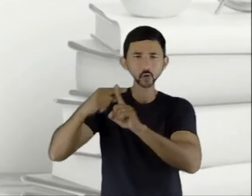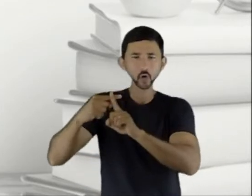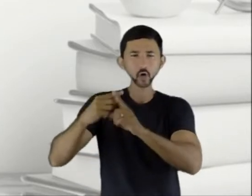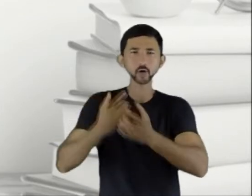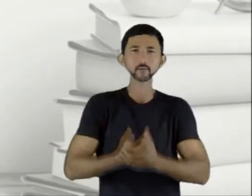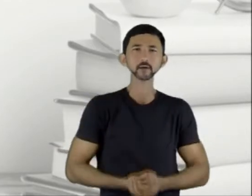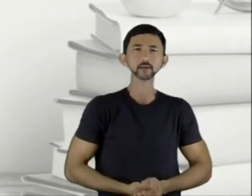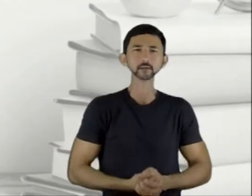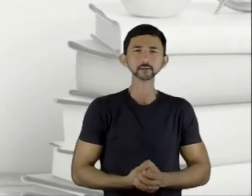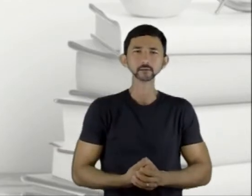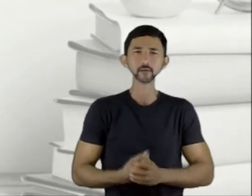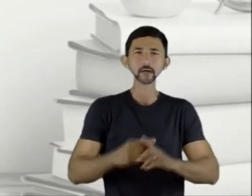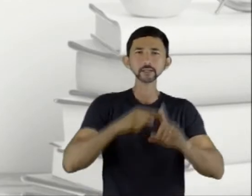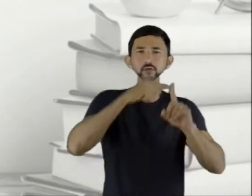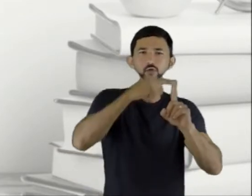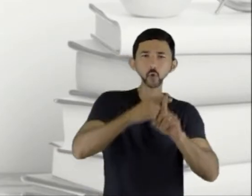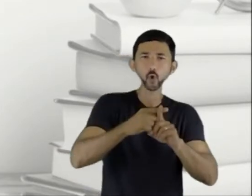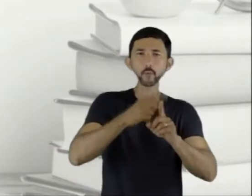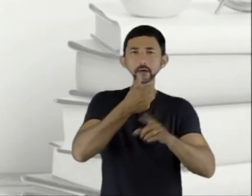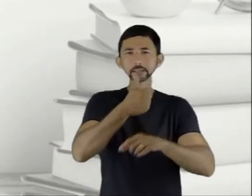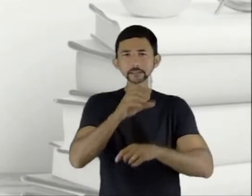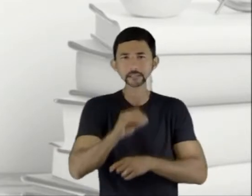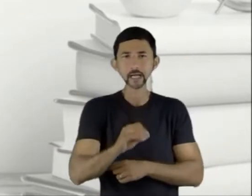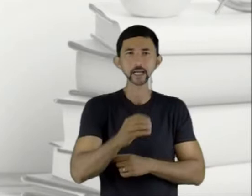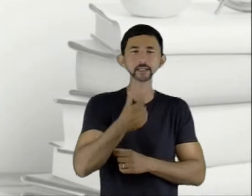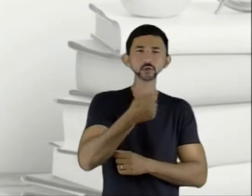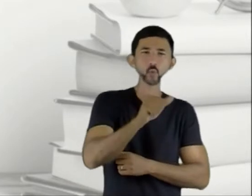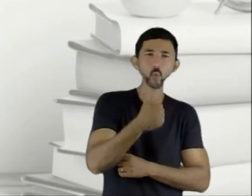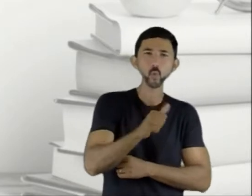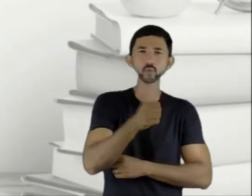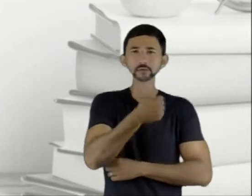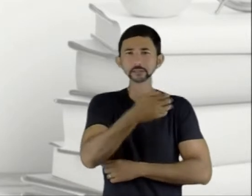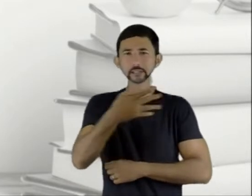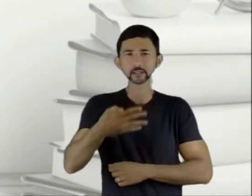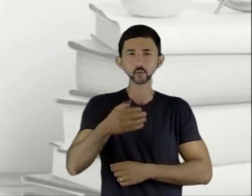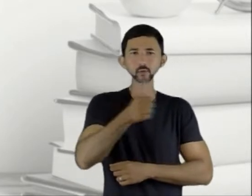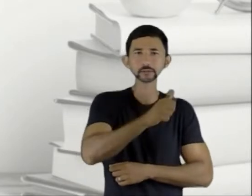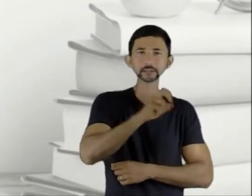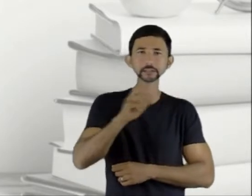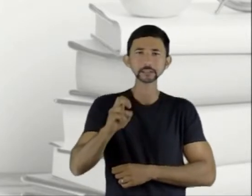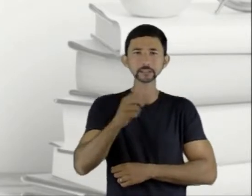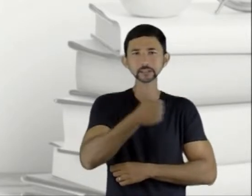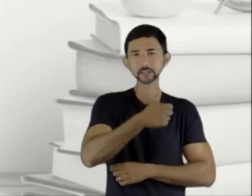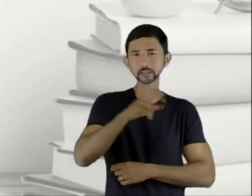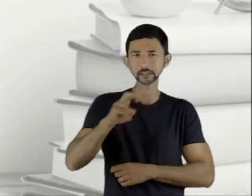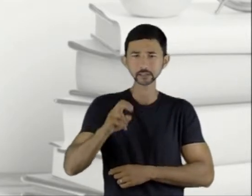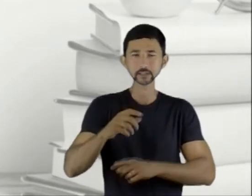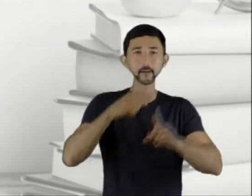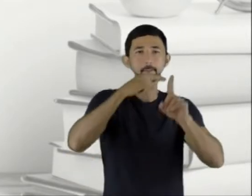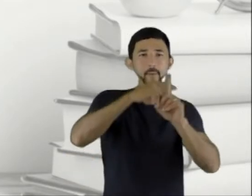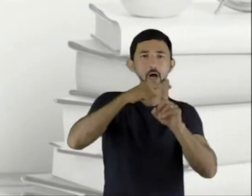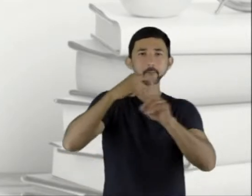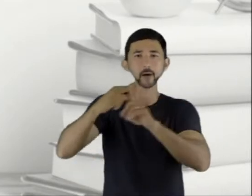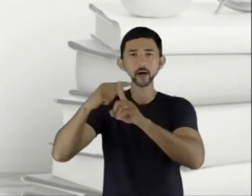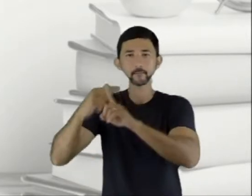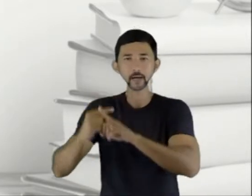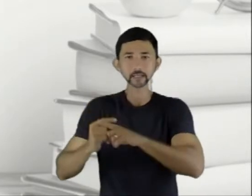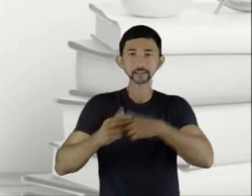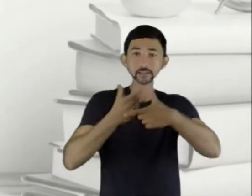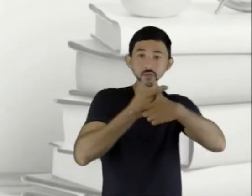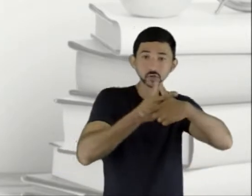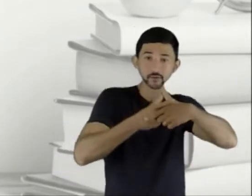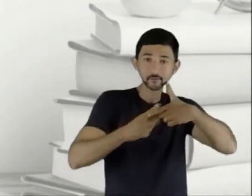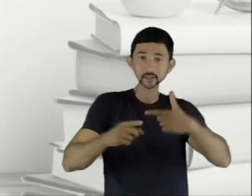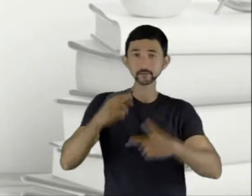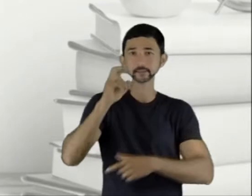gente vai fazer a adição de 10 com 11, com 14, com 15, com 15 e dividir pela